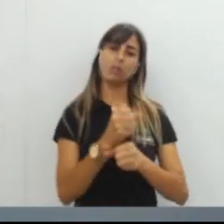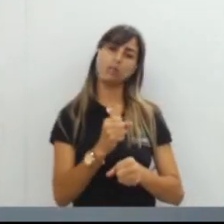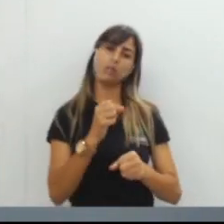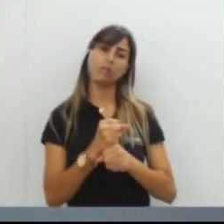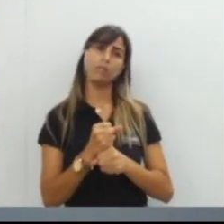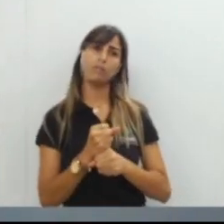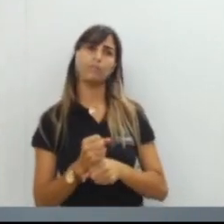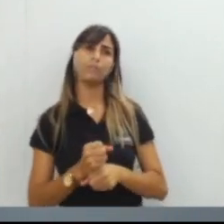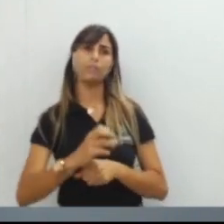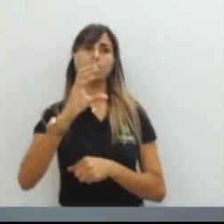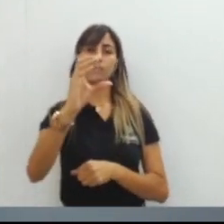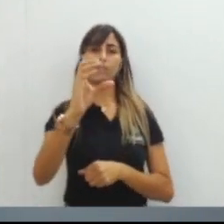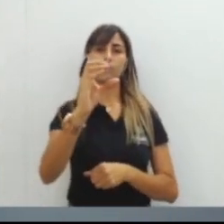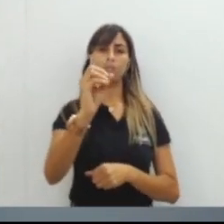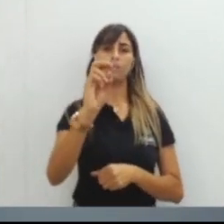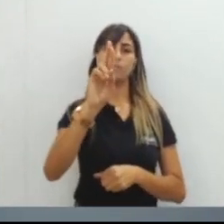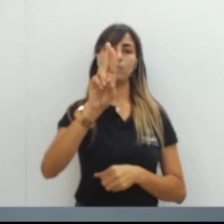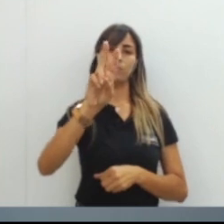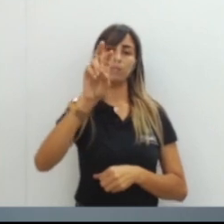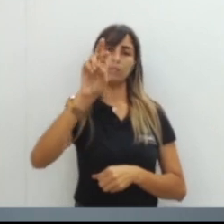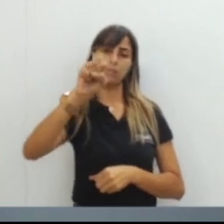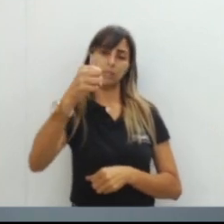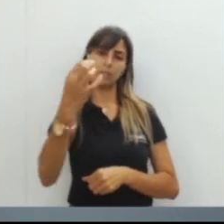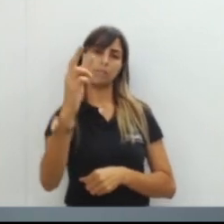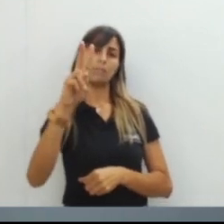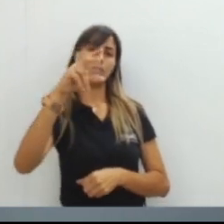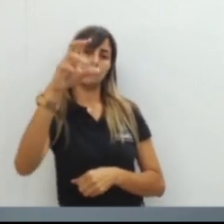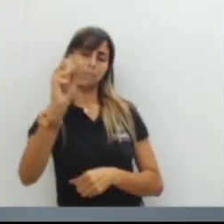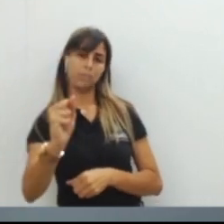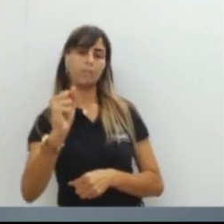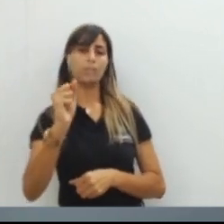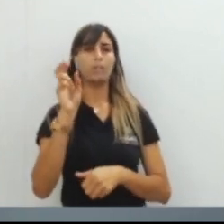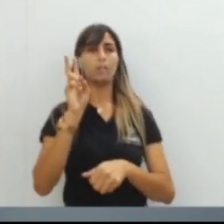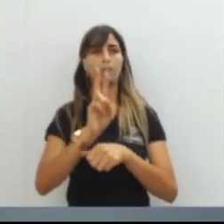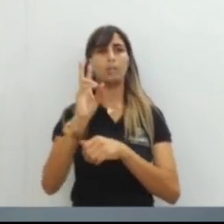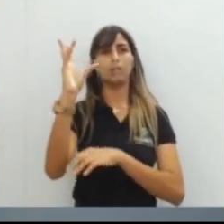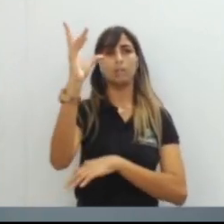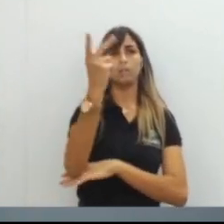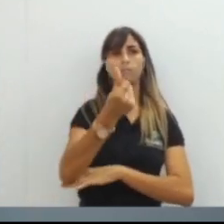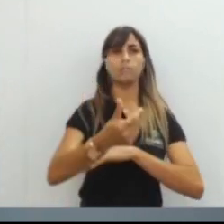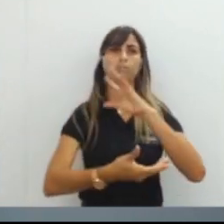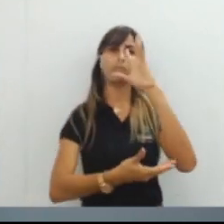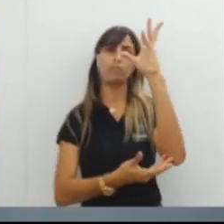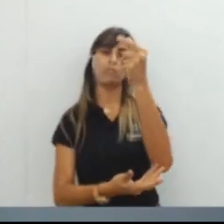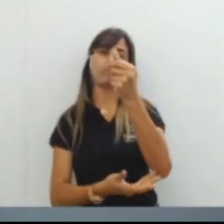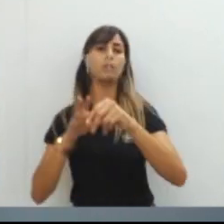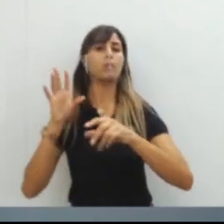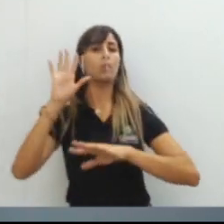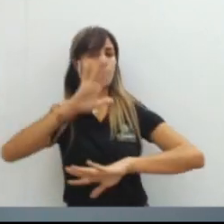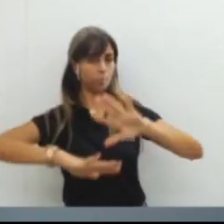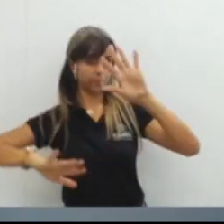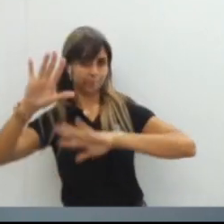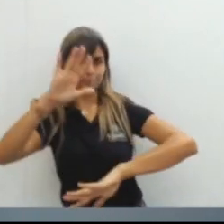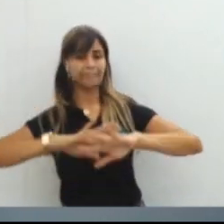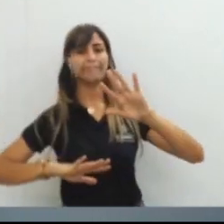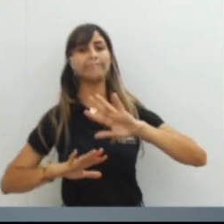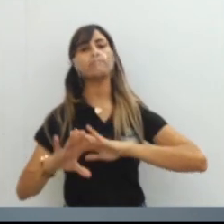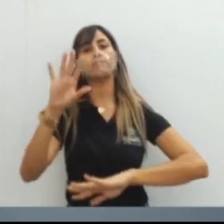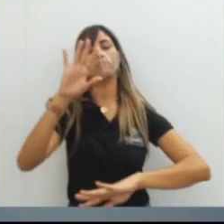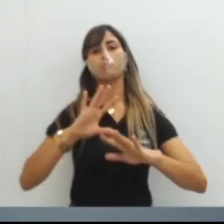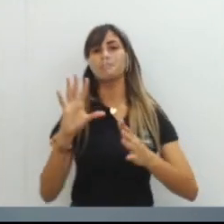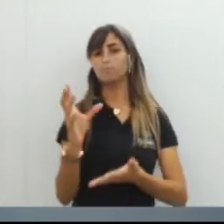em conservação de ecossistemas e habitats naturais e a manutenção e